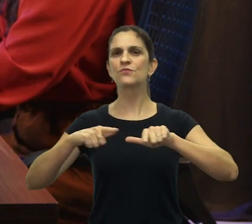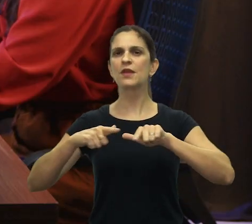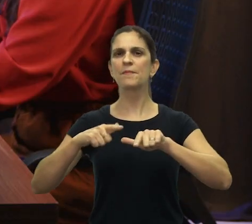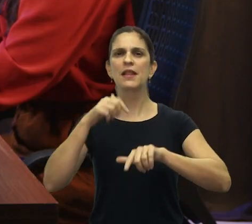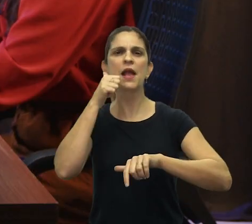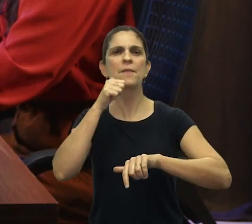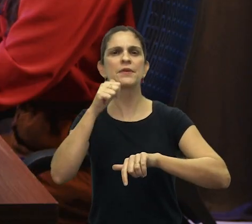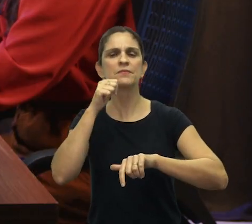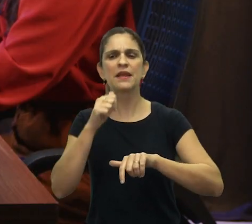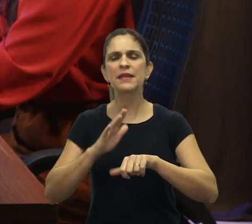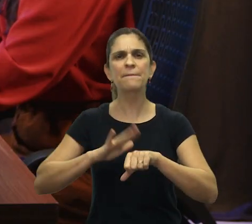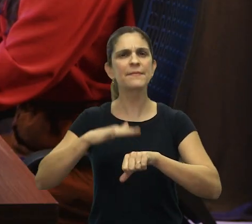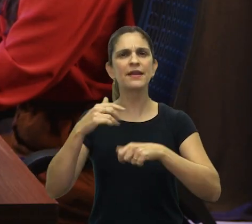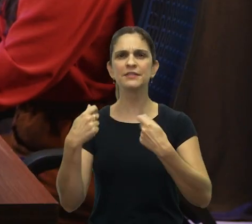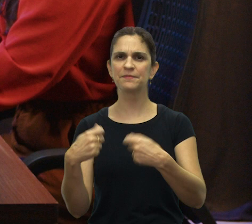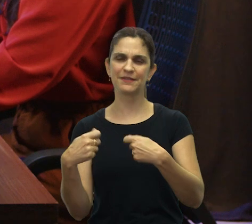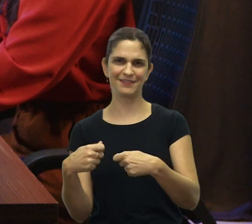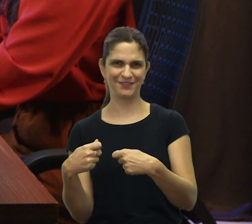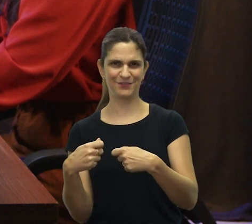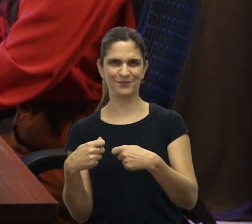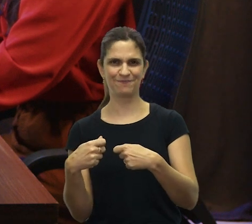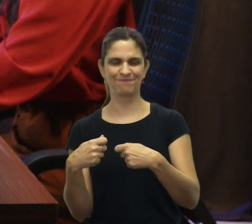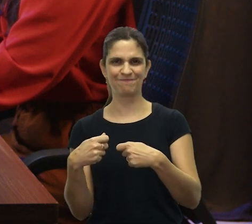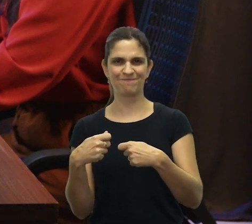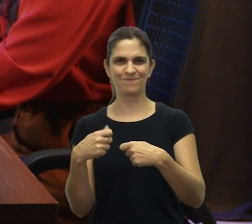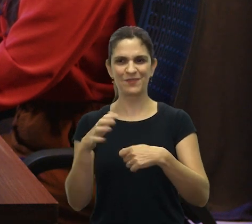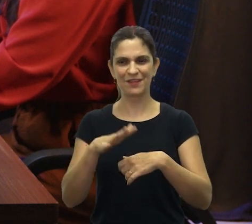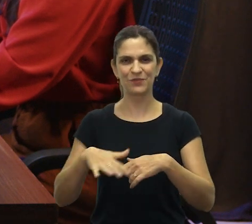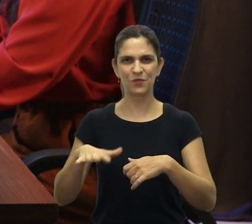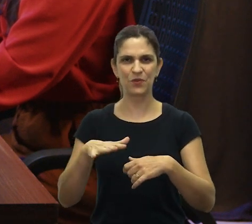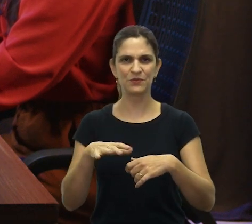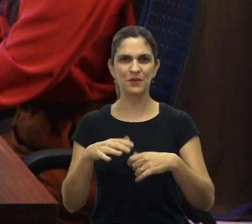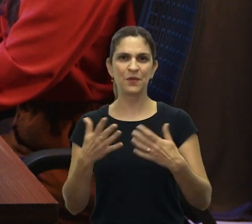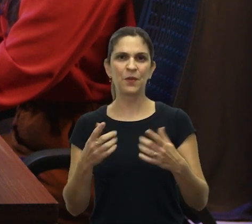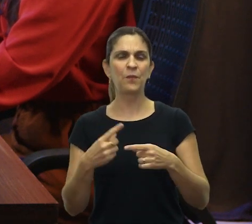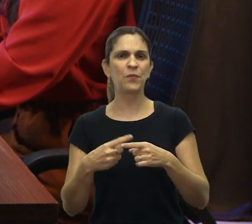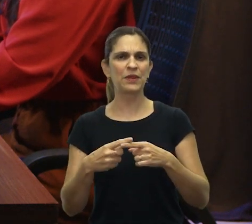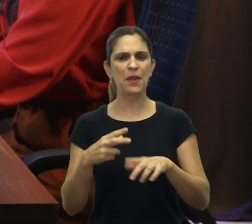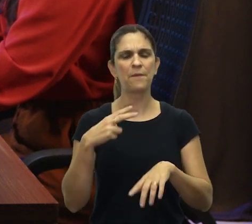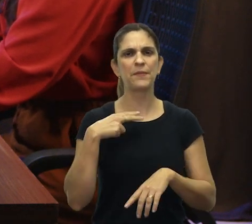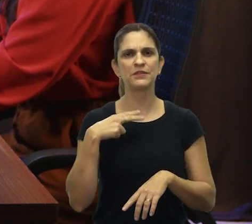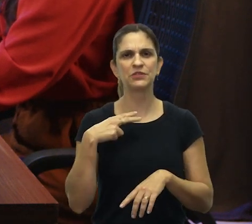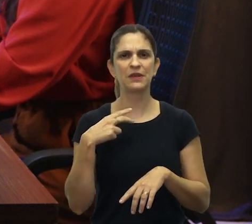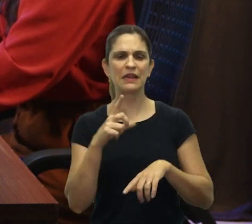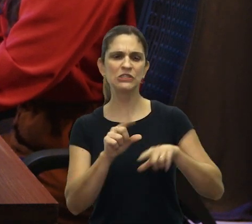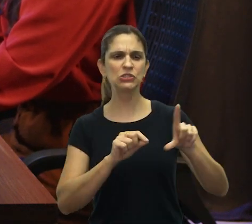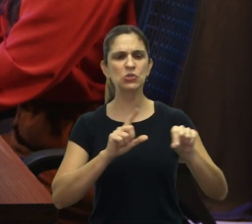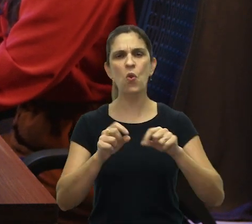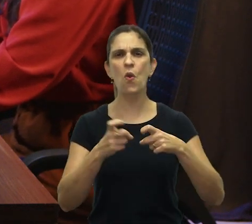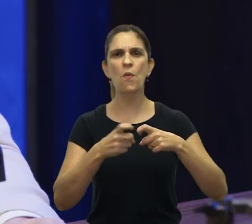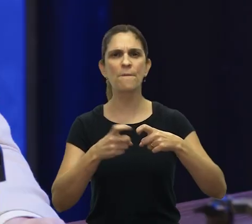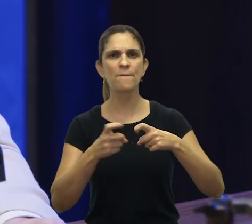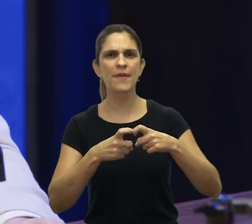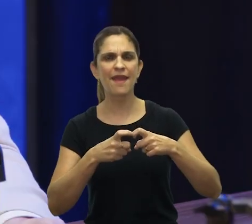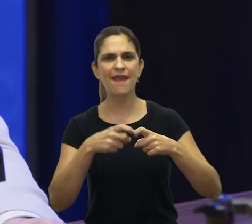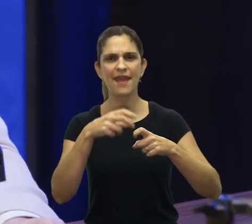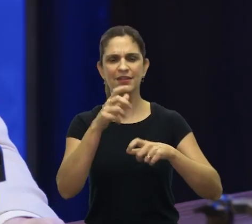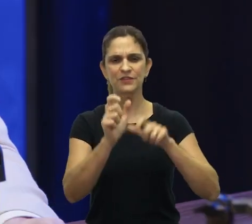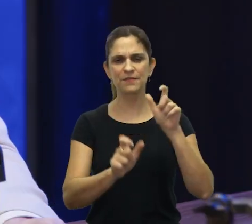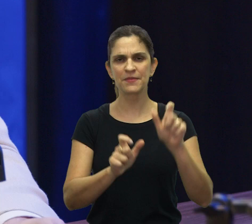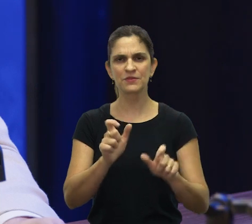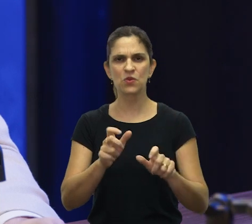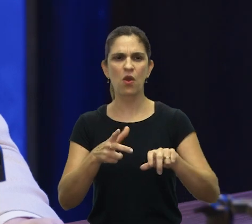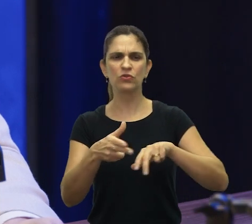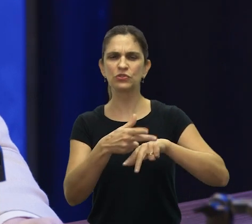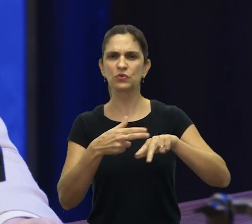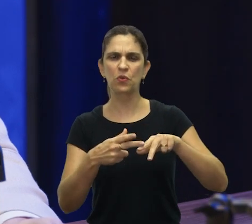no particular, no convênio, as pessoas têm acesso. Escolhe o ginecologista, escolhe o mastologista, consegue fazer os